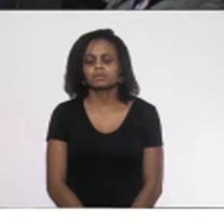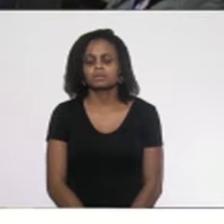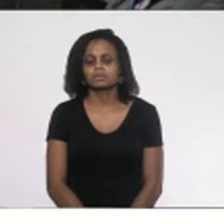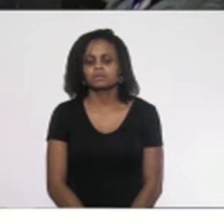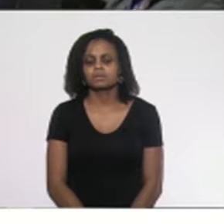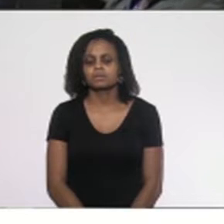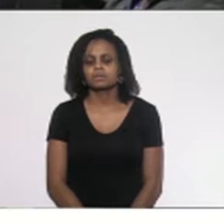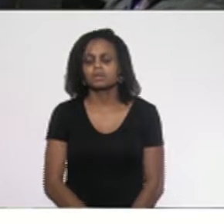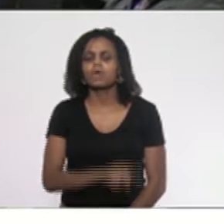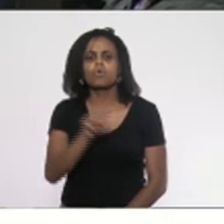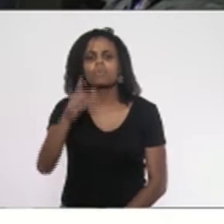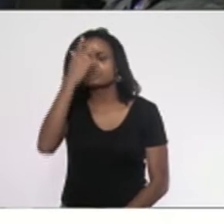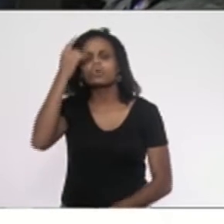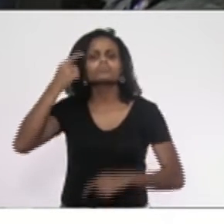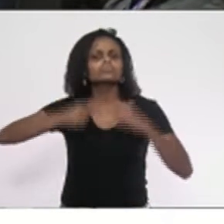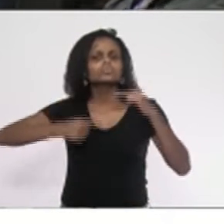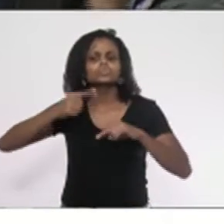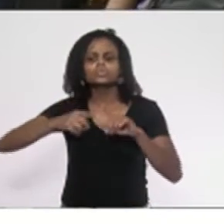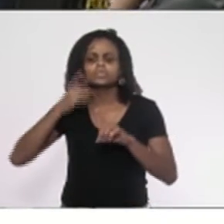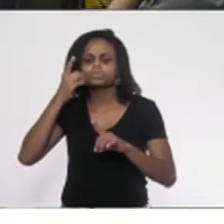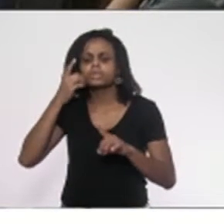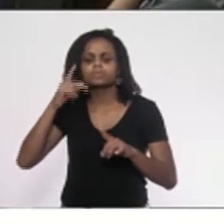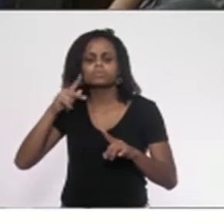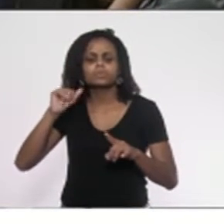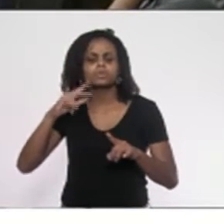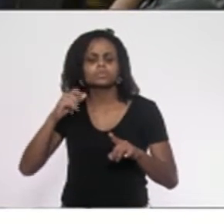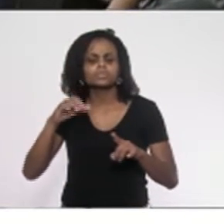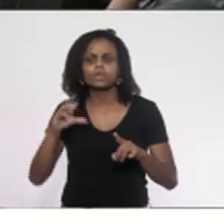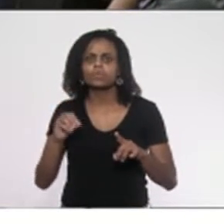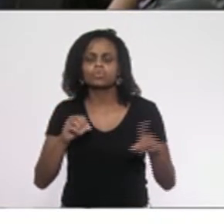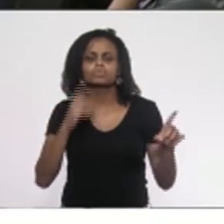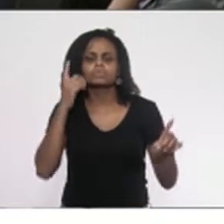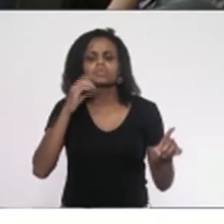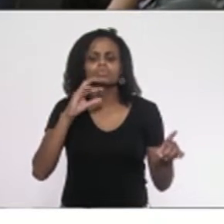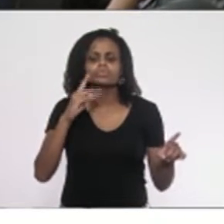Mais alguém para discutir? Deputado Pacheco, deputado Chico?